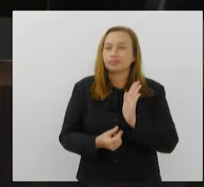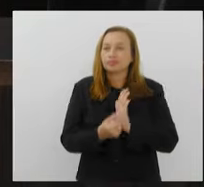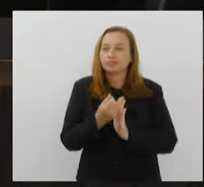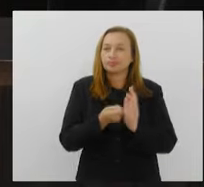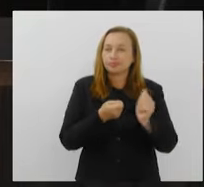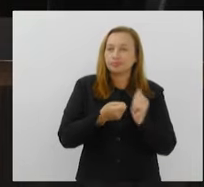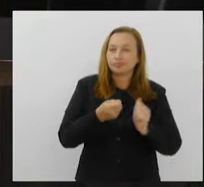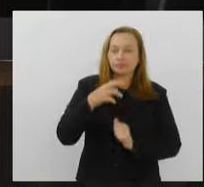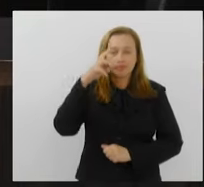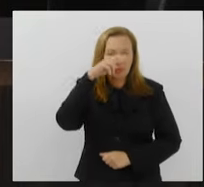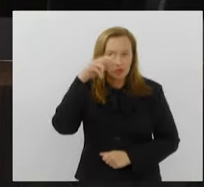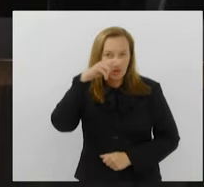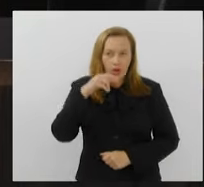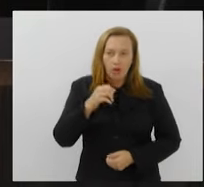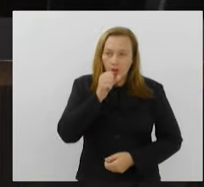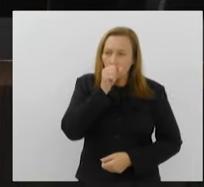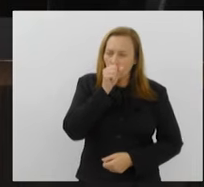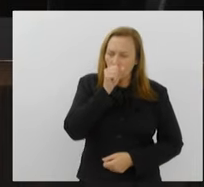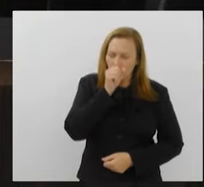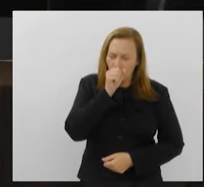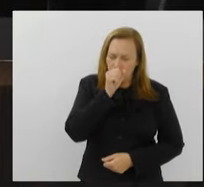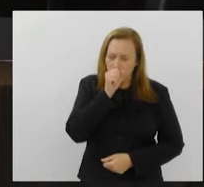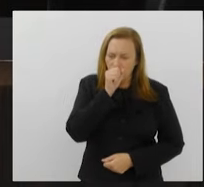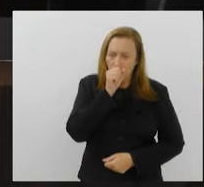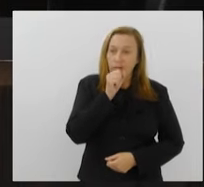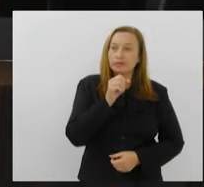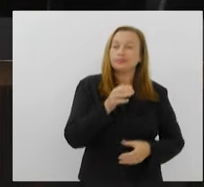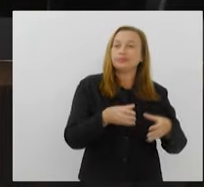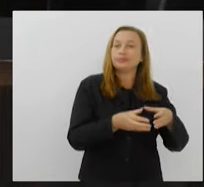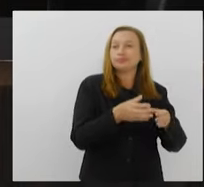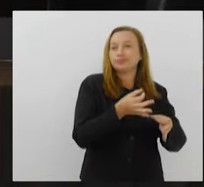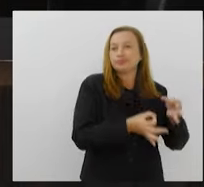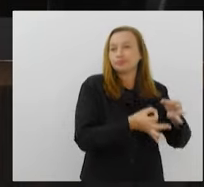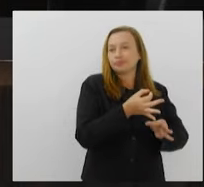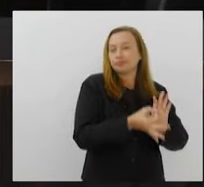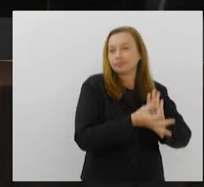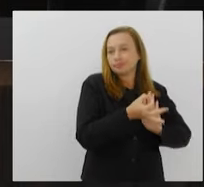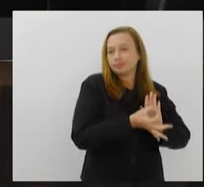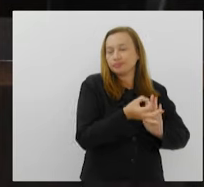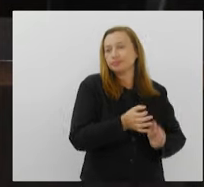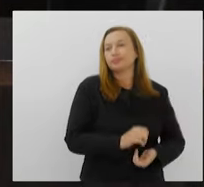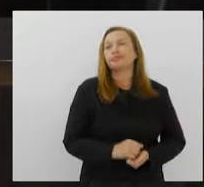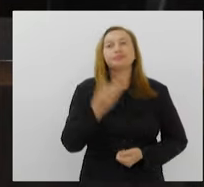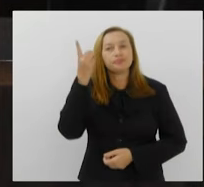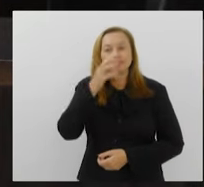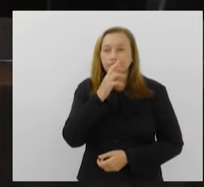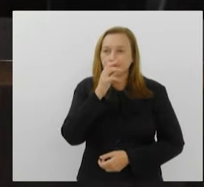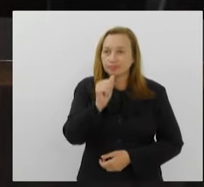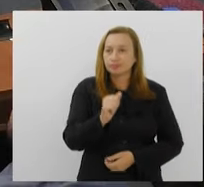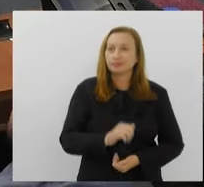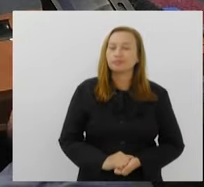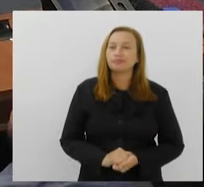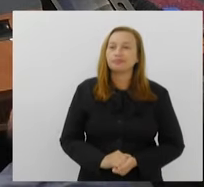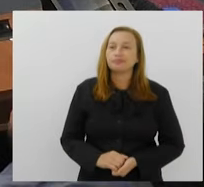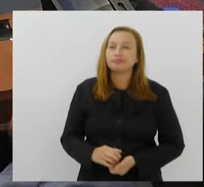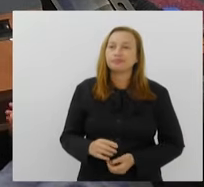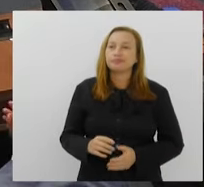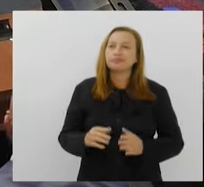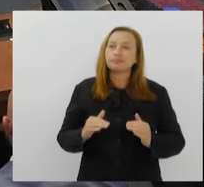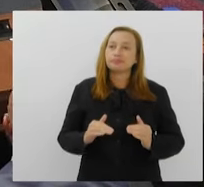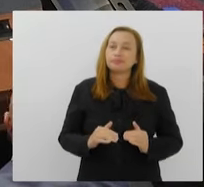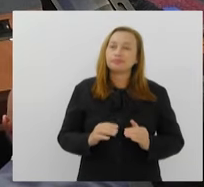Finanças, Fiscalização Financeira e Controle. Para emitir parecer pela Comissão de Constituição e Justiça, deputado Rodrigo Amorim. Presidente, o parecer é